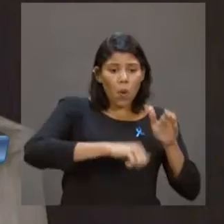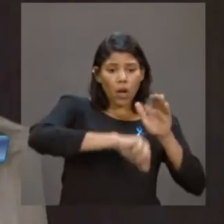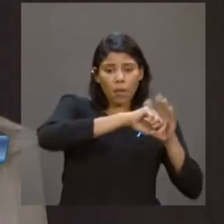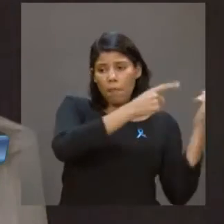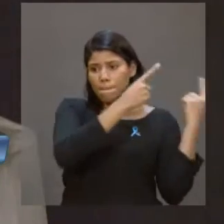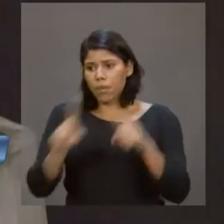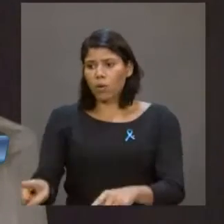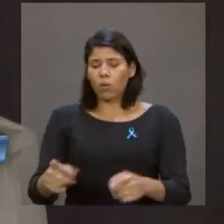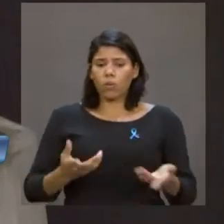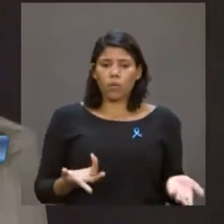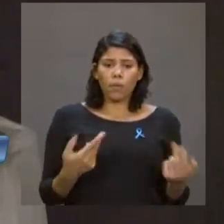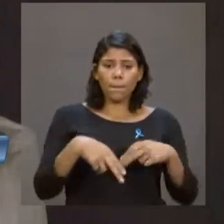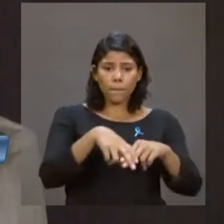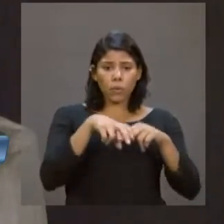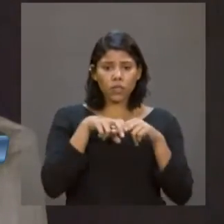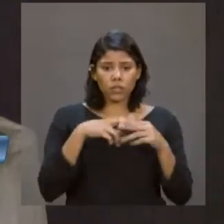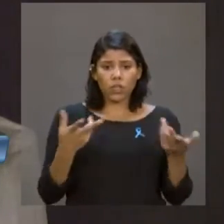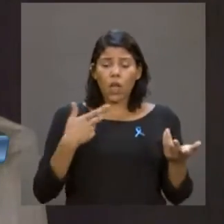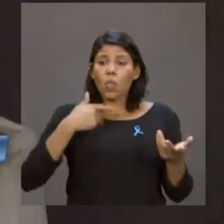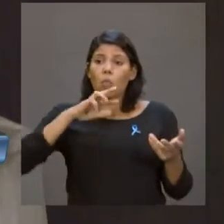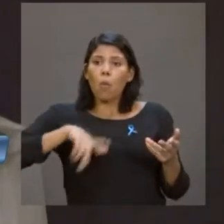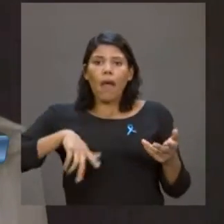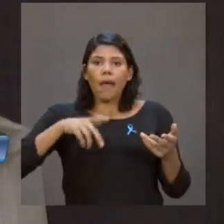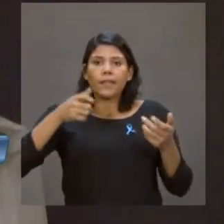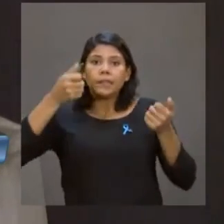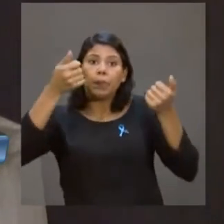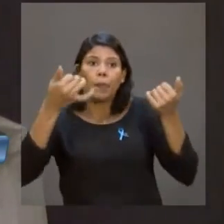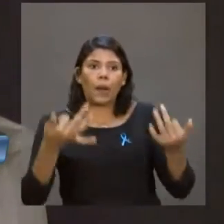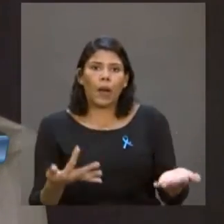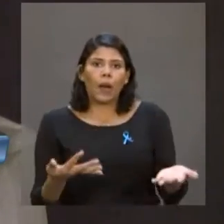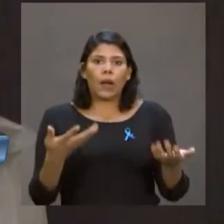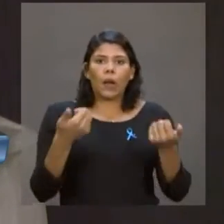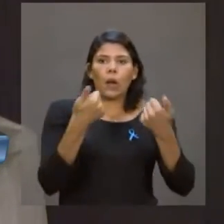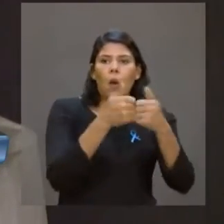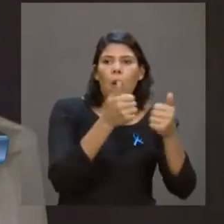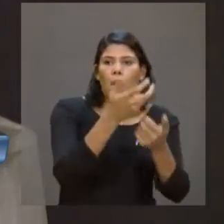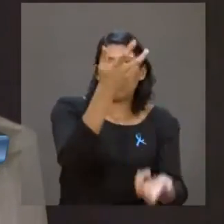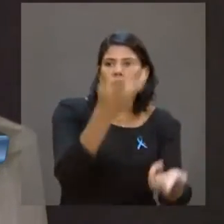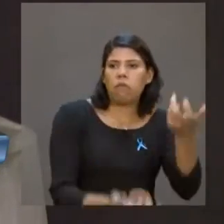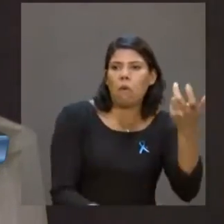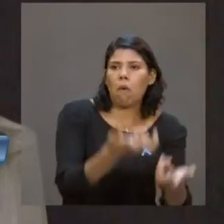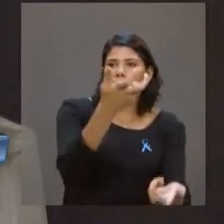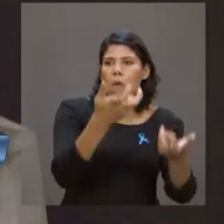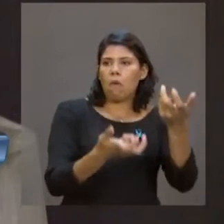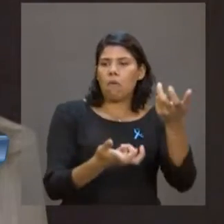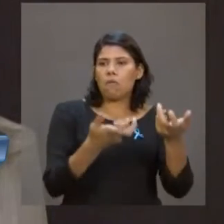obviamente, não são justificáveis. Queimar ônibus, queimar